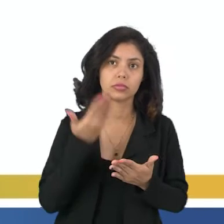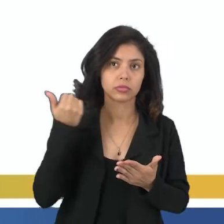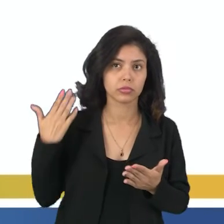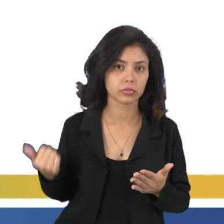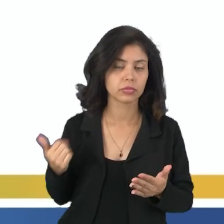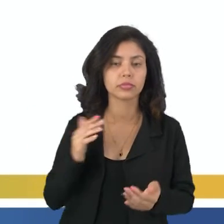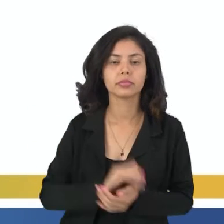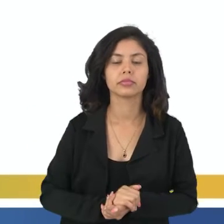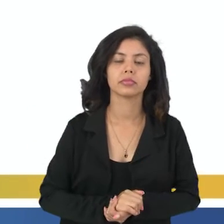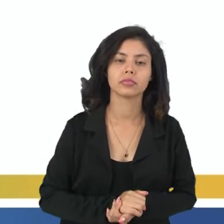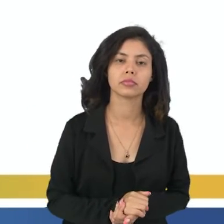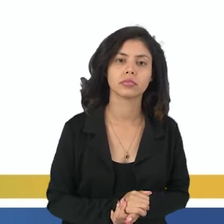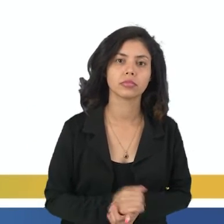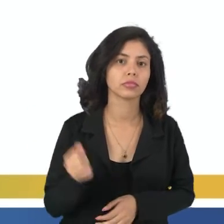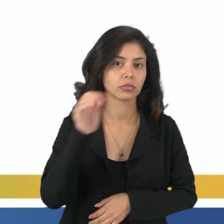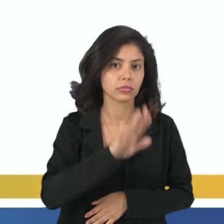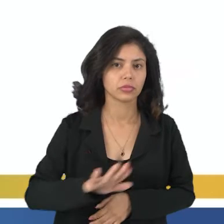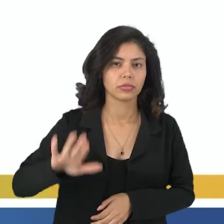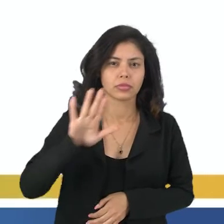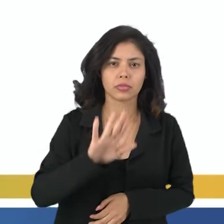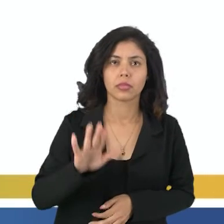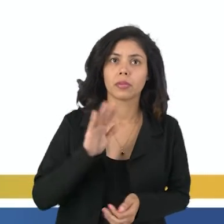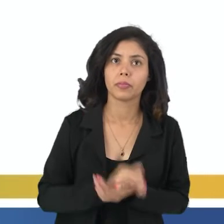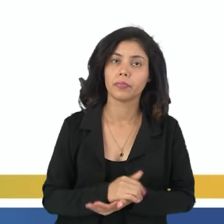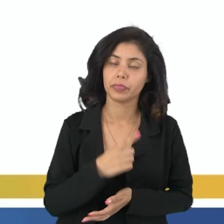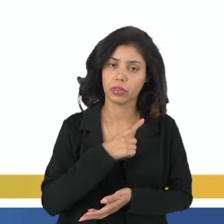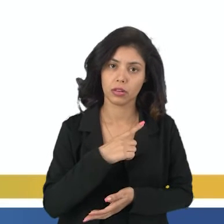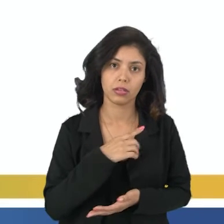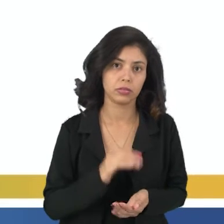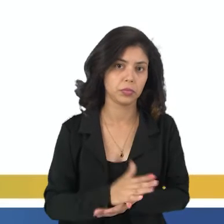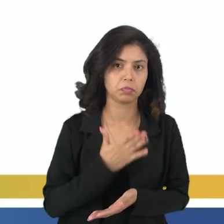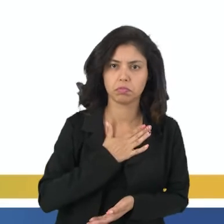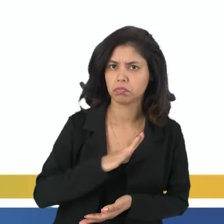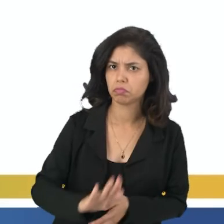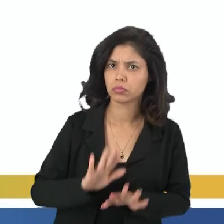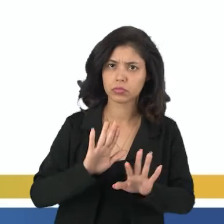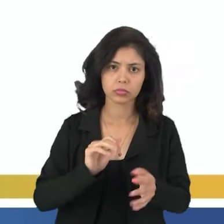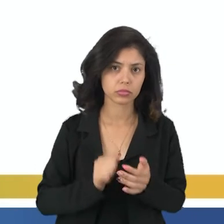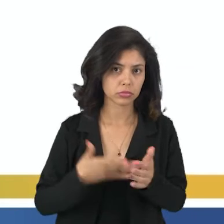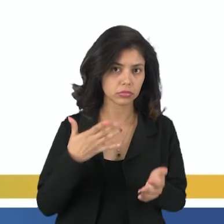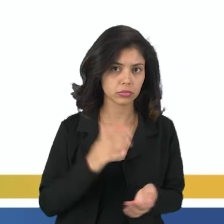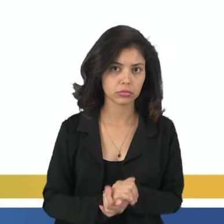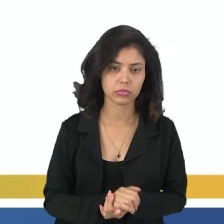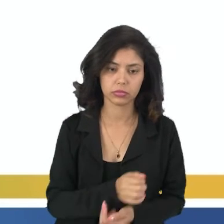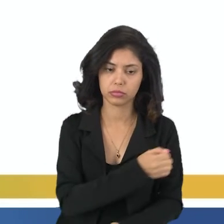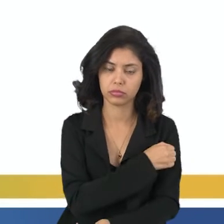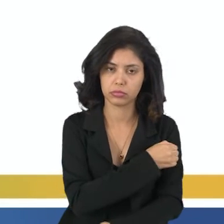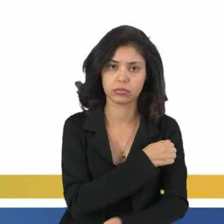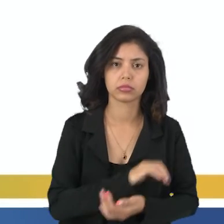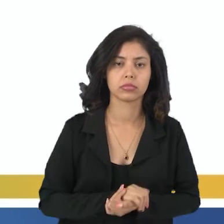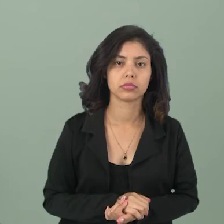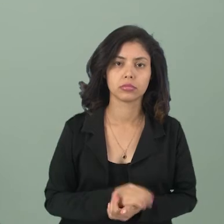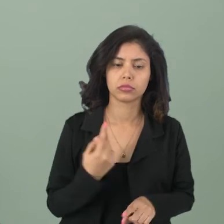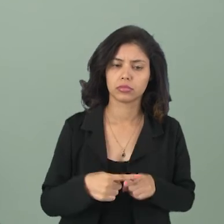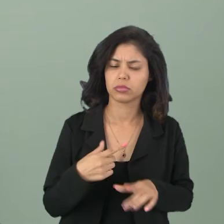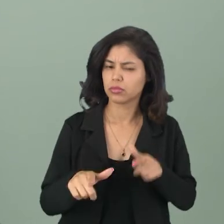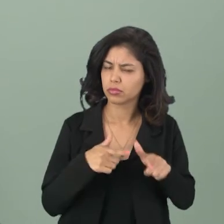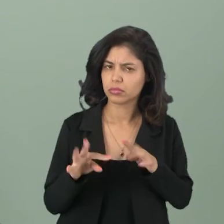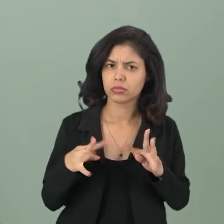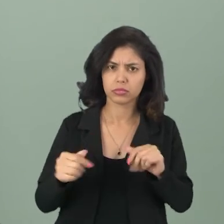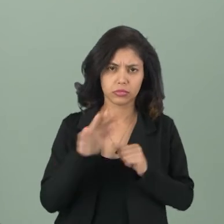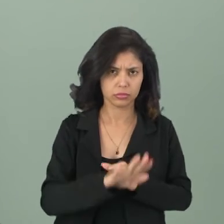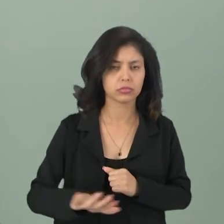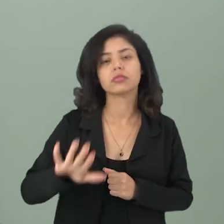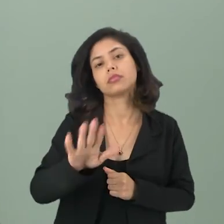né geralmente o aluno ele ele não gosta muito desse assunto né são poucos que gostam porque vai